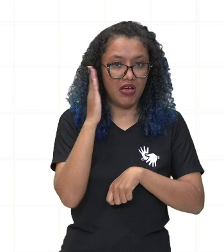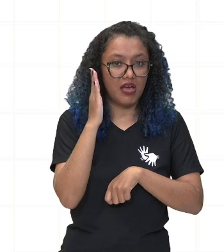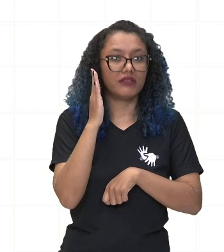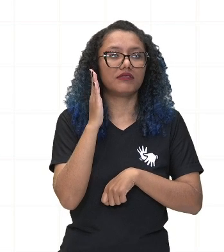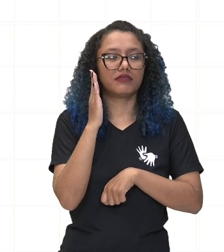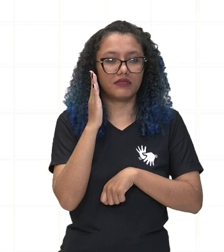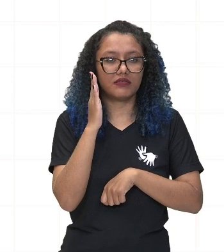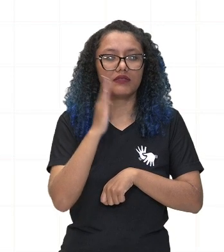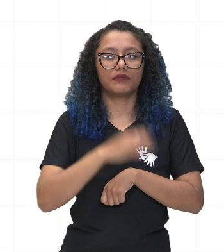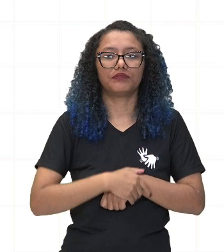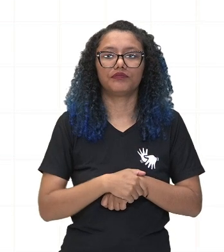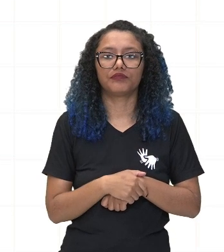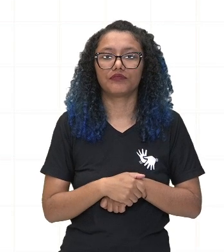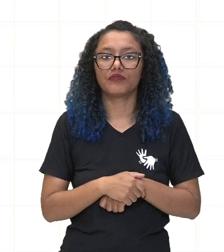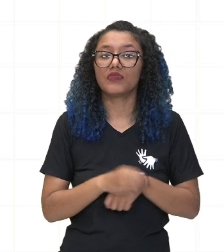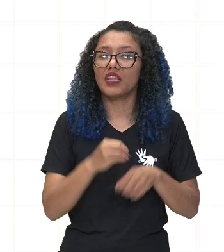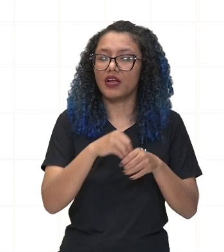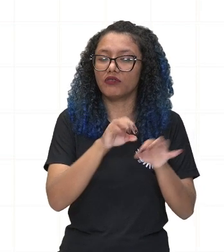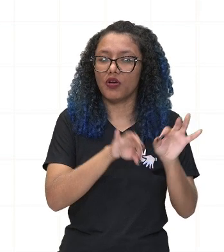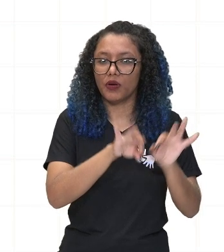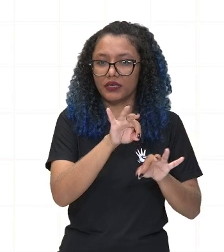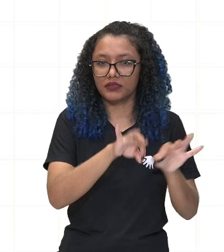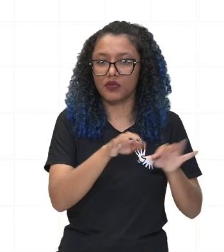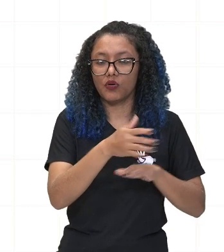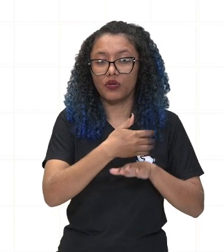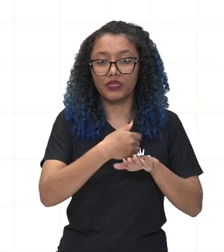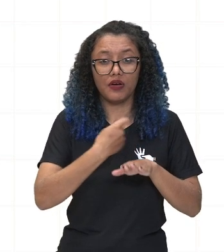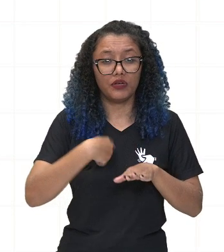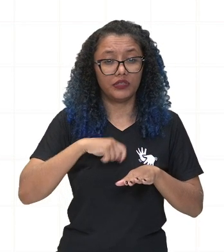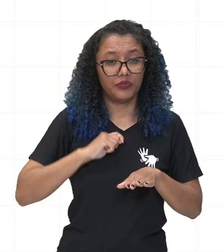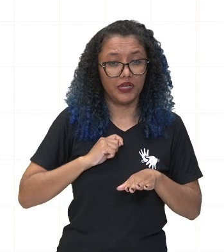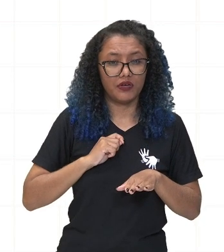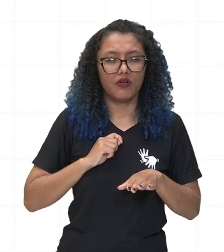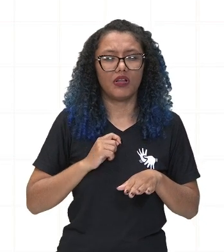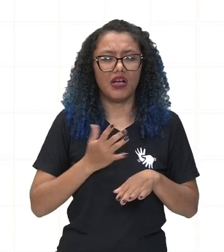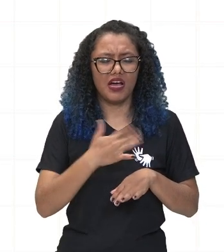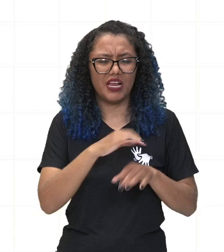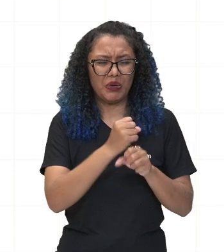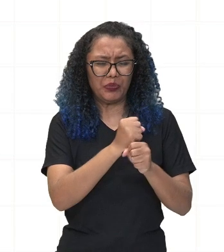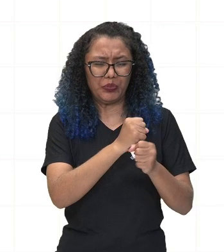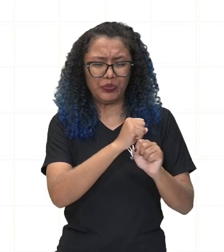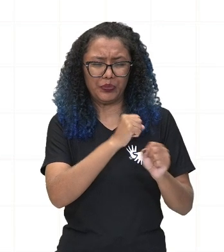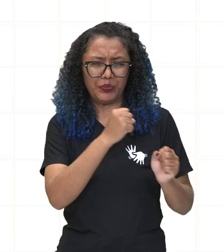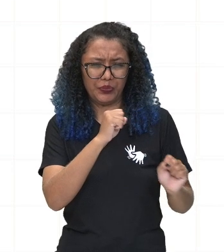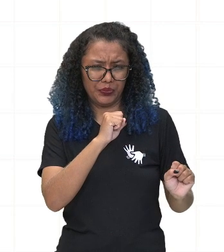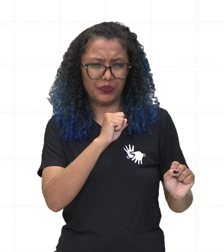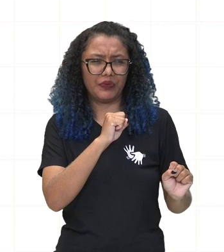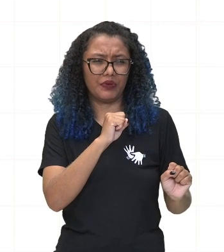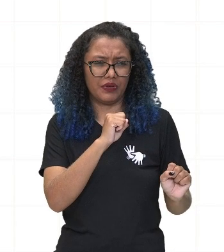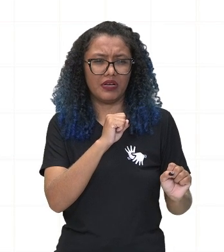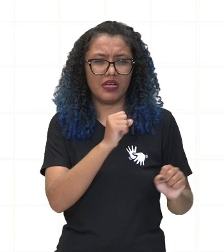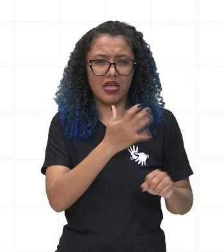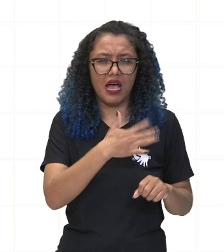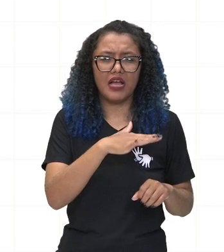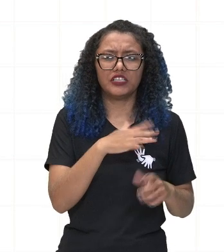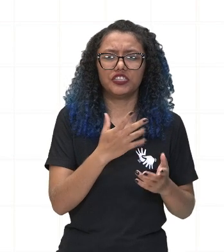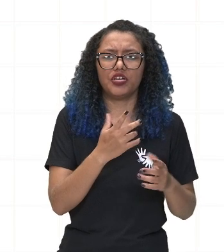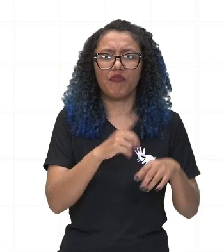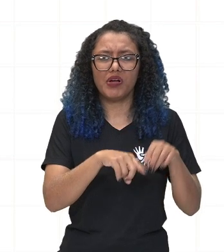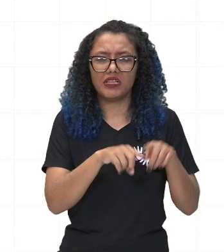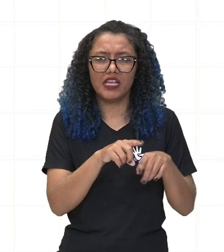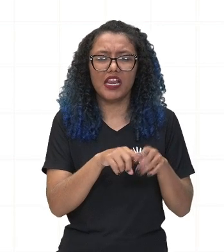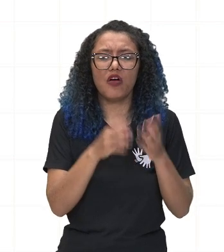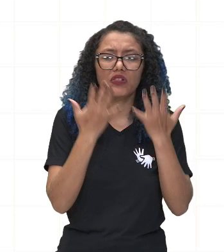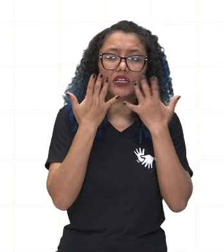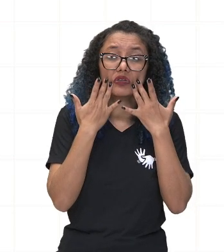na estrutura colonial espanhola. Eram grandes extensões territoriais, áreas ricas em recursos naturais e